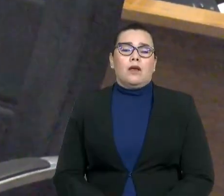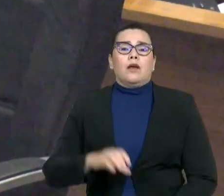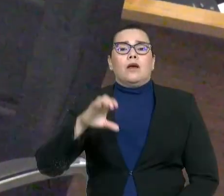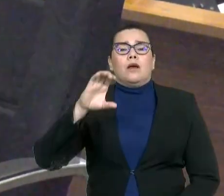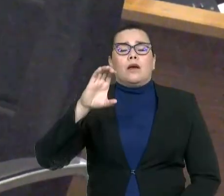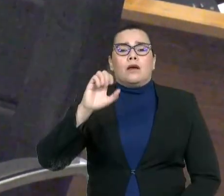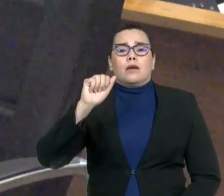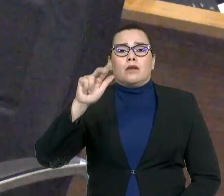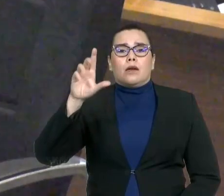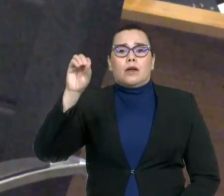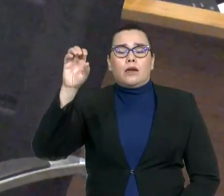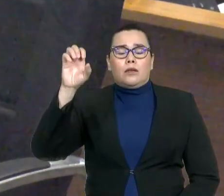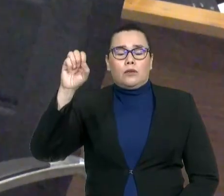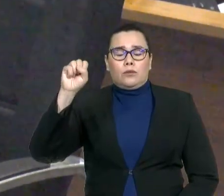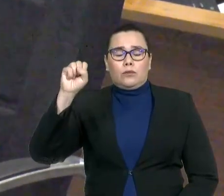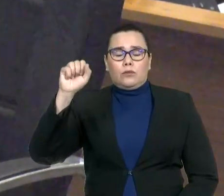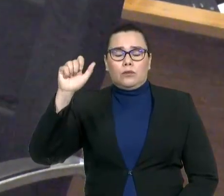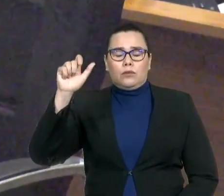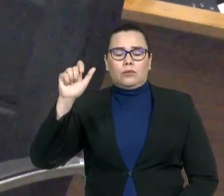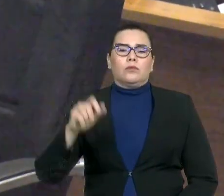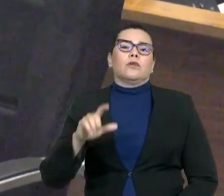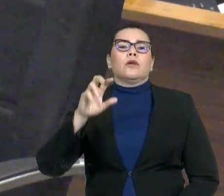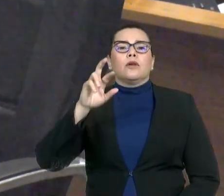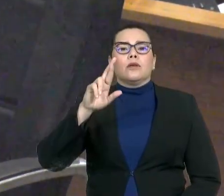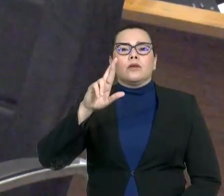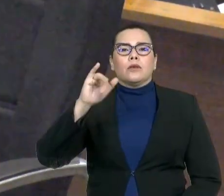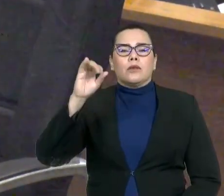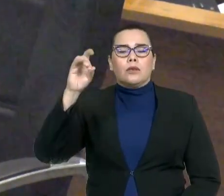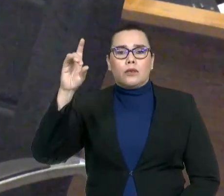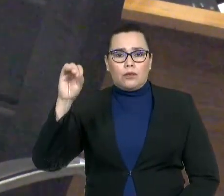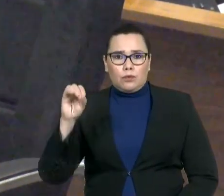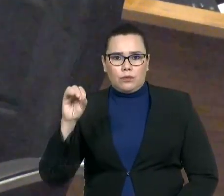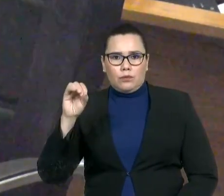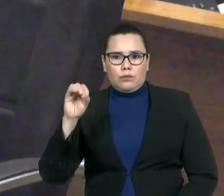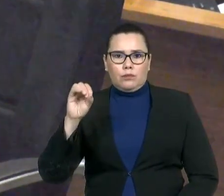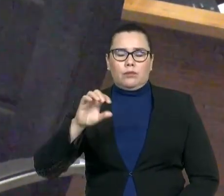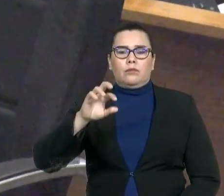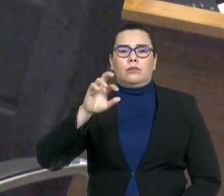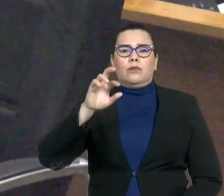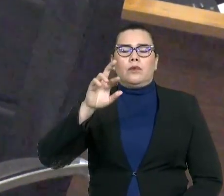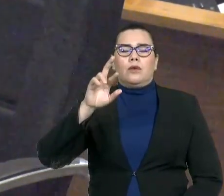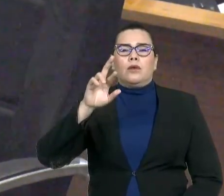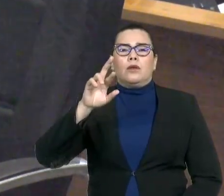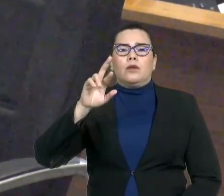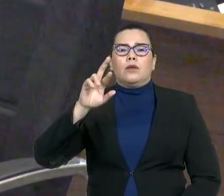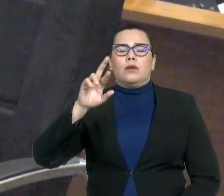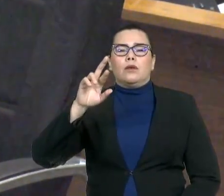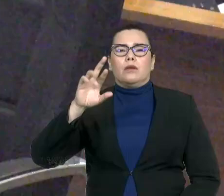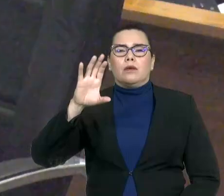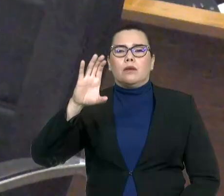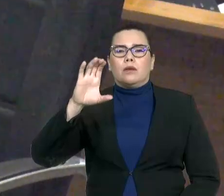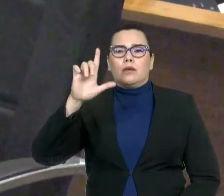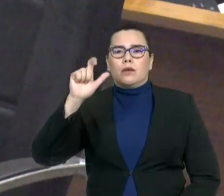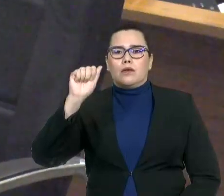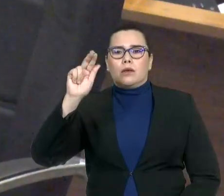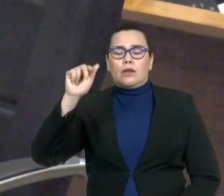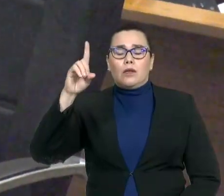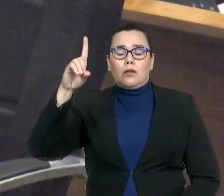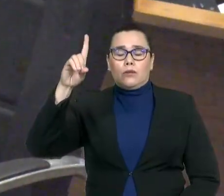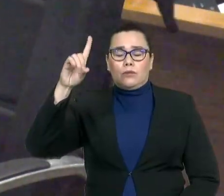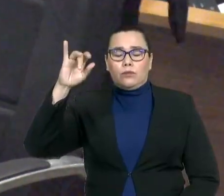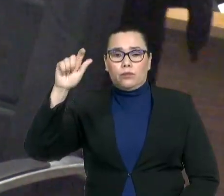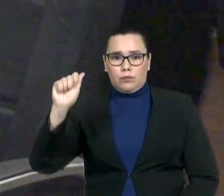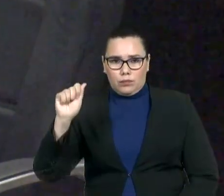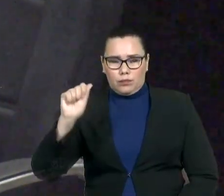e Rildo Amaral. Não havendo mais oradores inscritos neste turno nos trabalhos, o presidente declarou aberta a ordem do dia, anunciando o segundo turno,